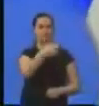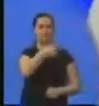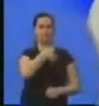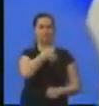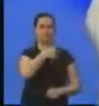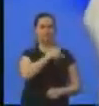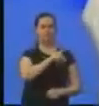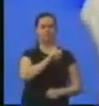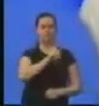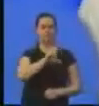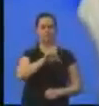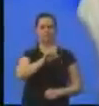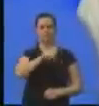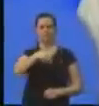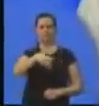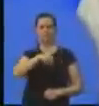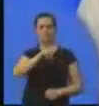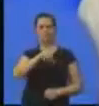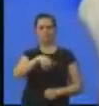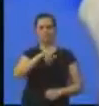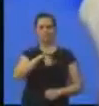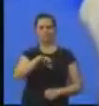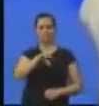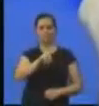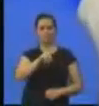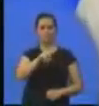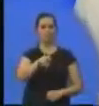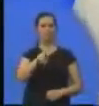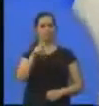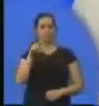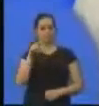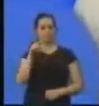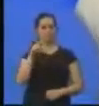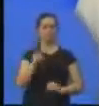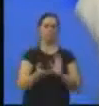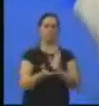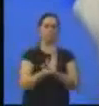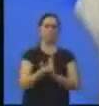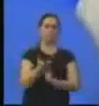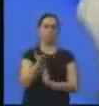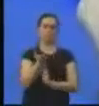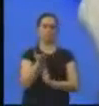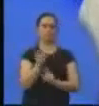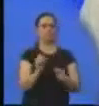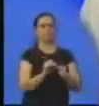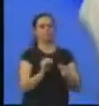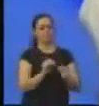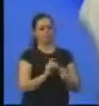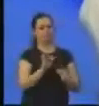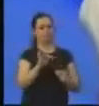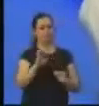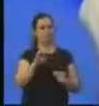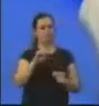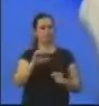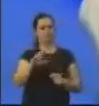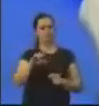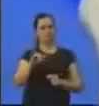do polinômio é dado pelo x de maior grau. Bom, então o que eu vou fazer? Eu vou usar esse teorema. Eu vou